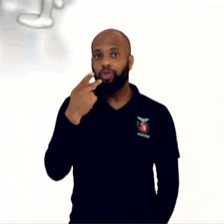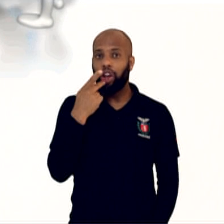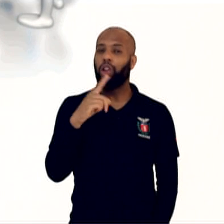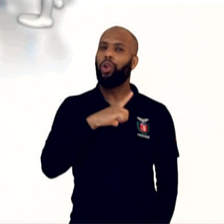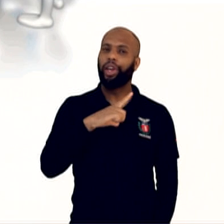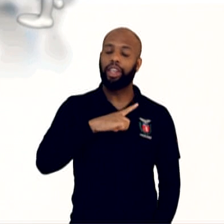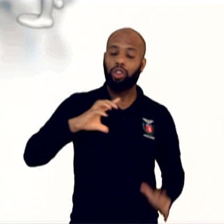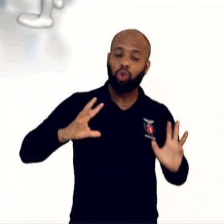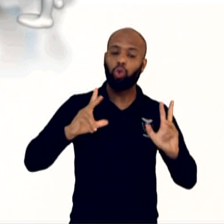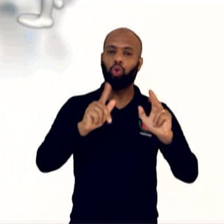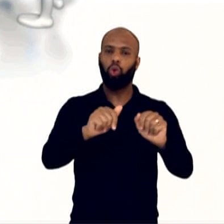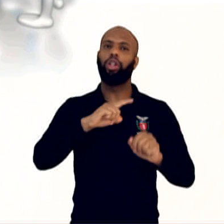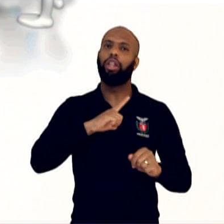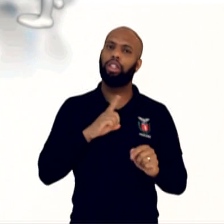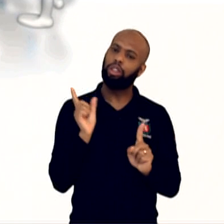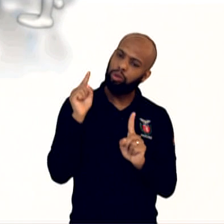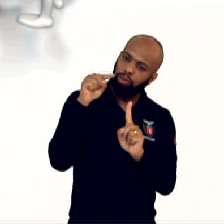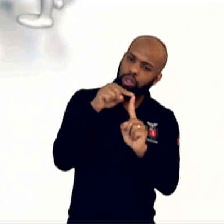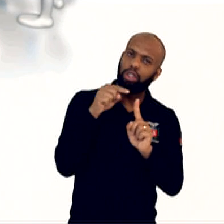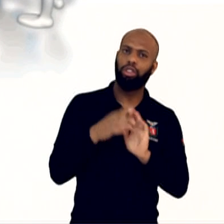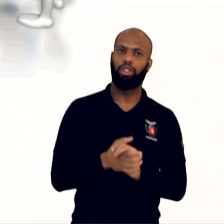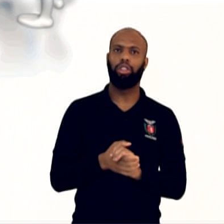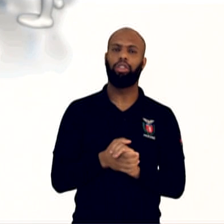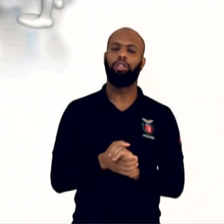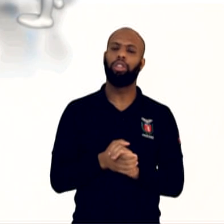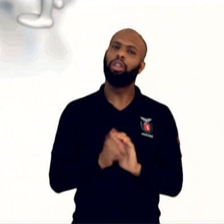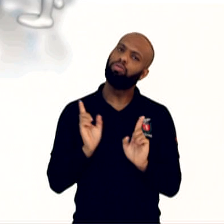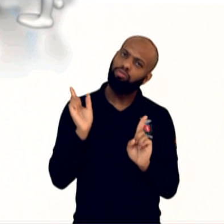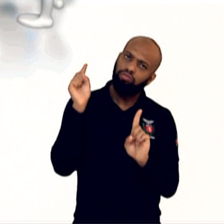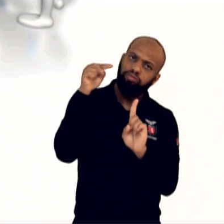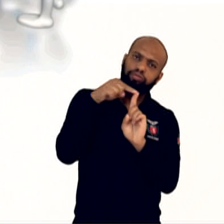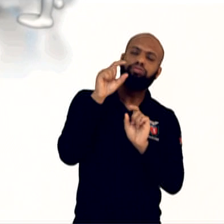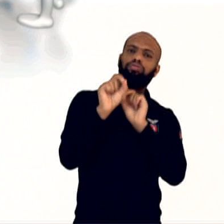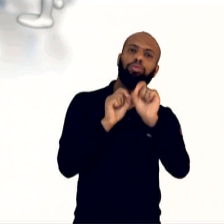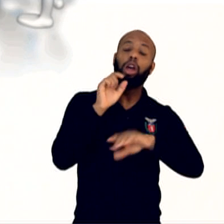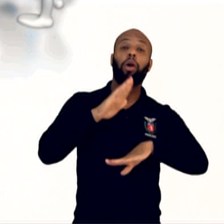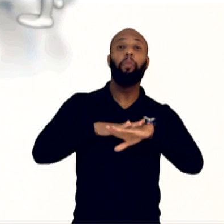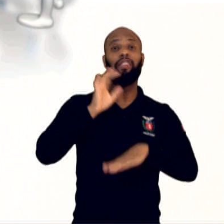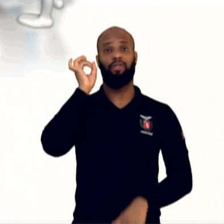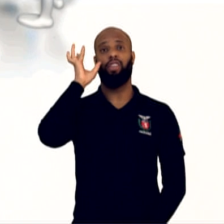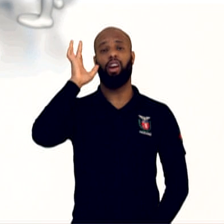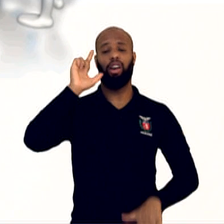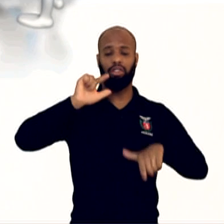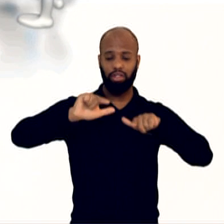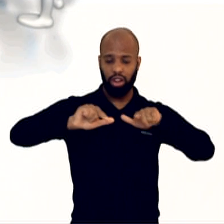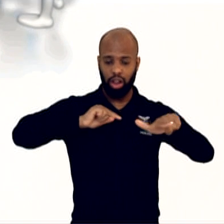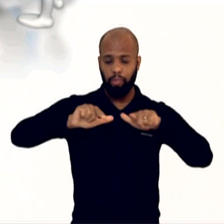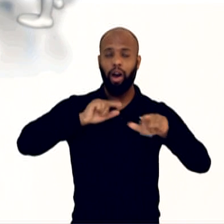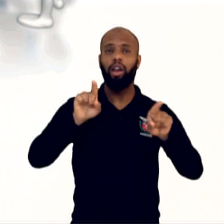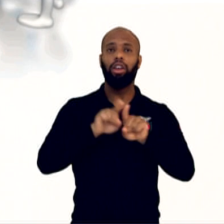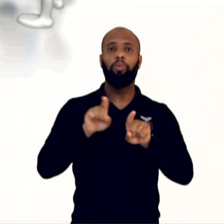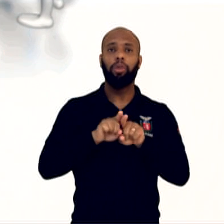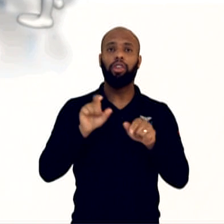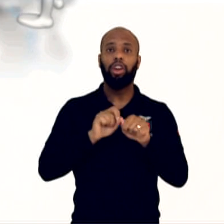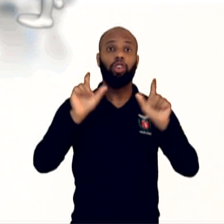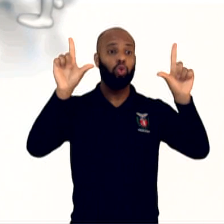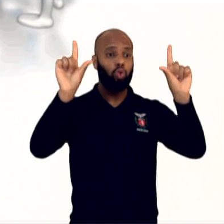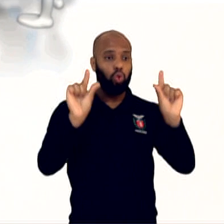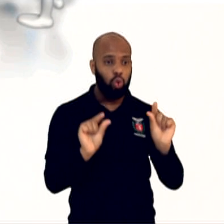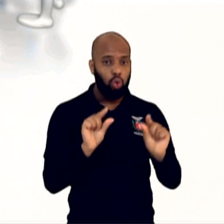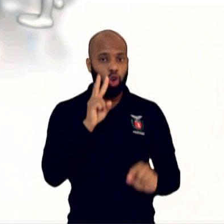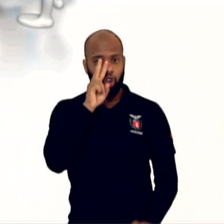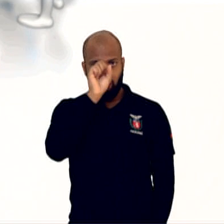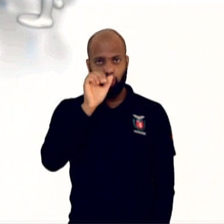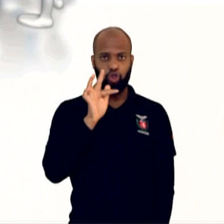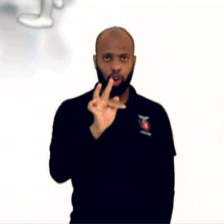que todas elas têm uma função, né? A intenção delas é facilitar o trabalho, é diminuir, em alguns casos, a força necessária